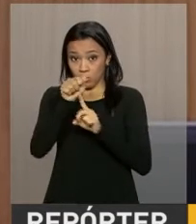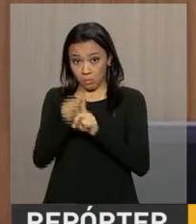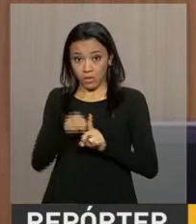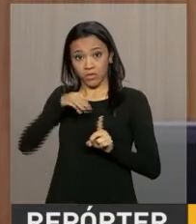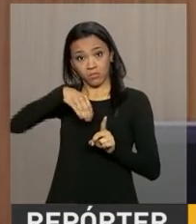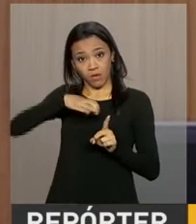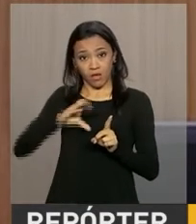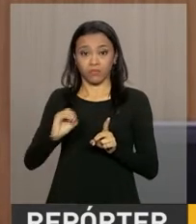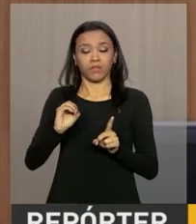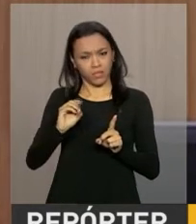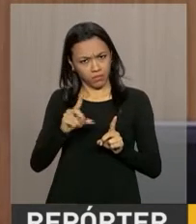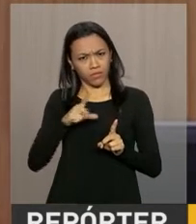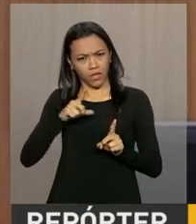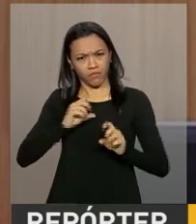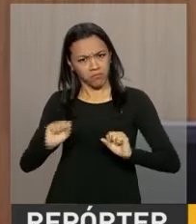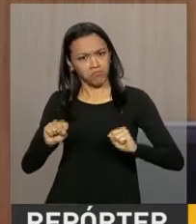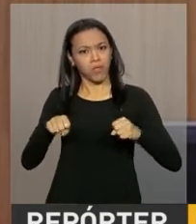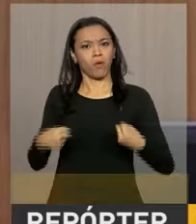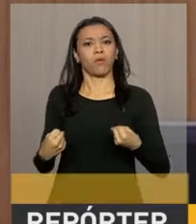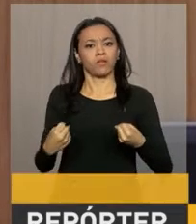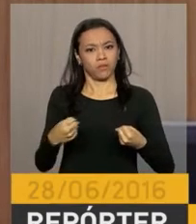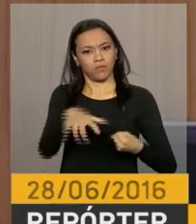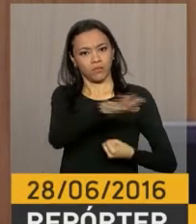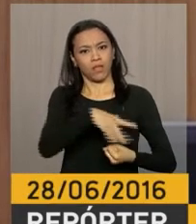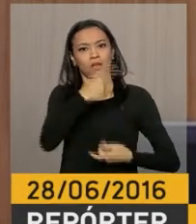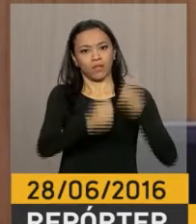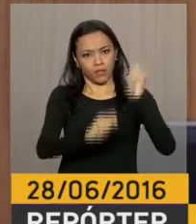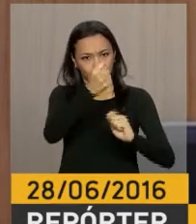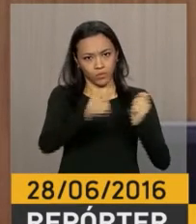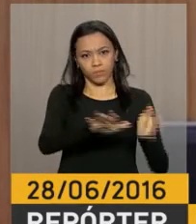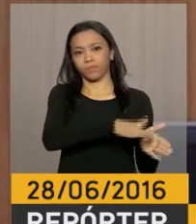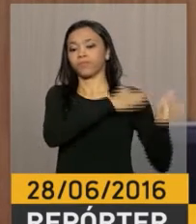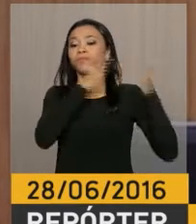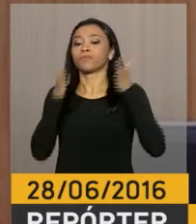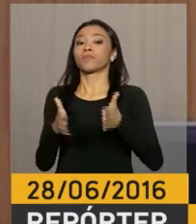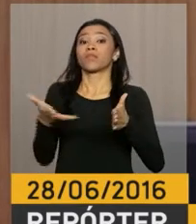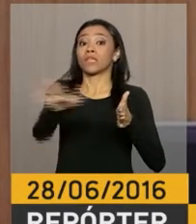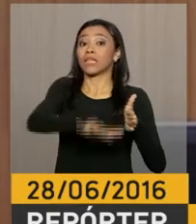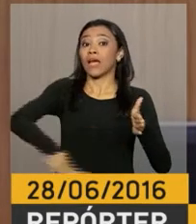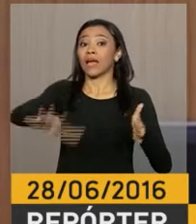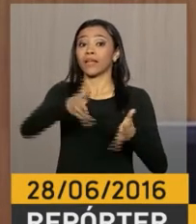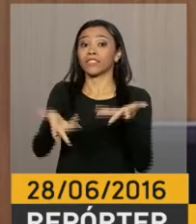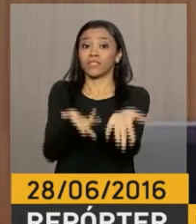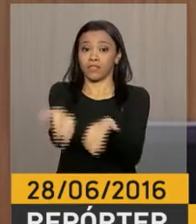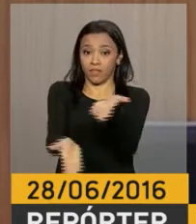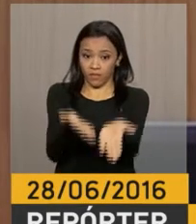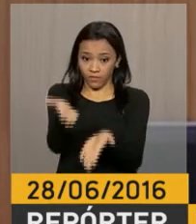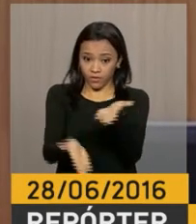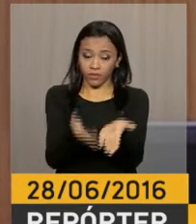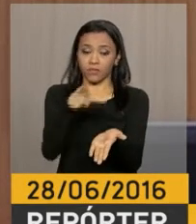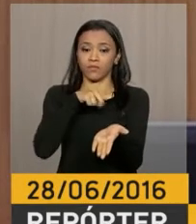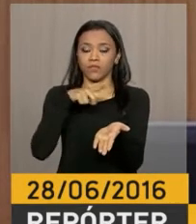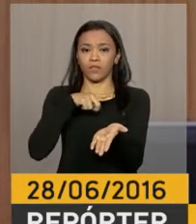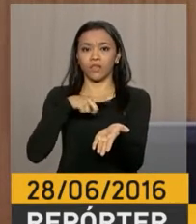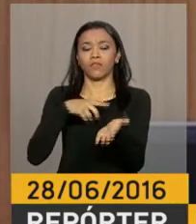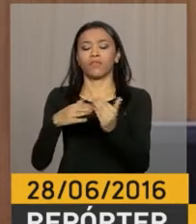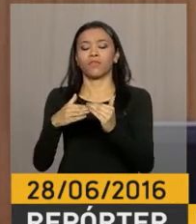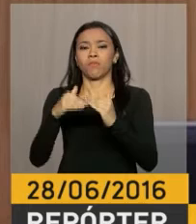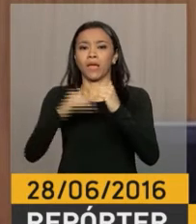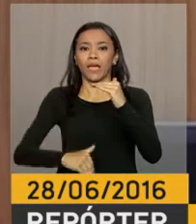alguma recuperação. Em relação aos serviços, vem de uma queda de 2,7 em 2015 para uma projeção de queda